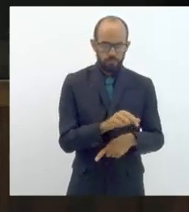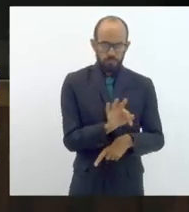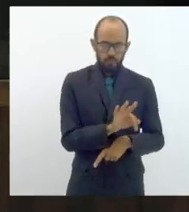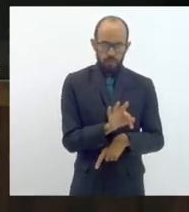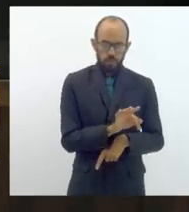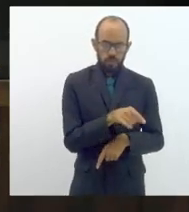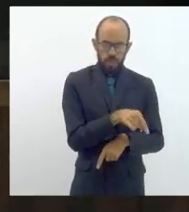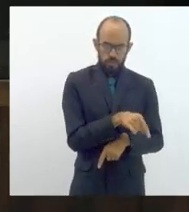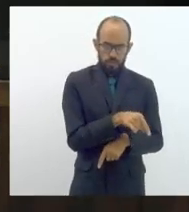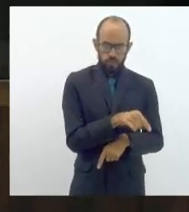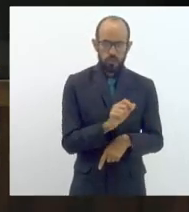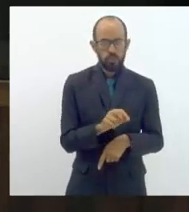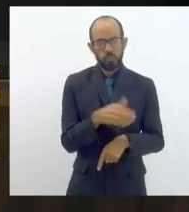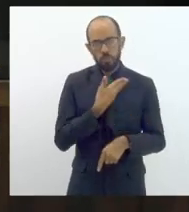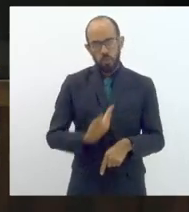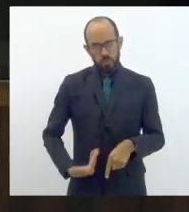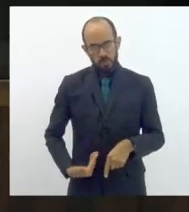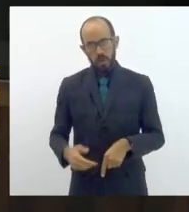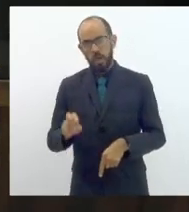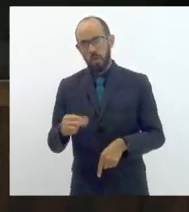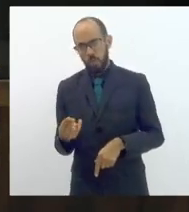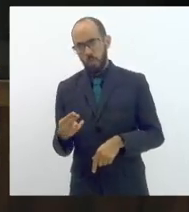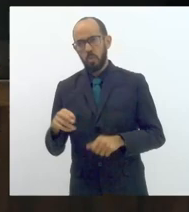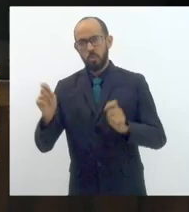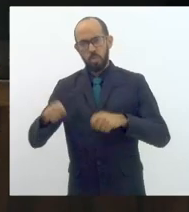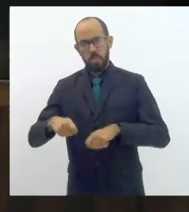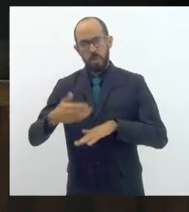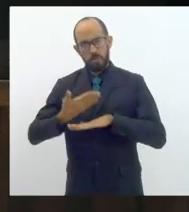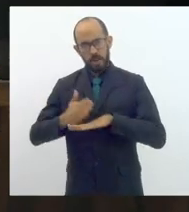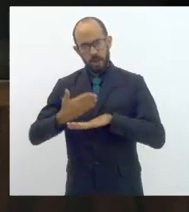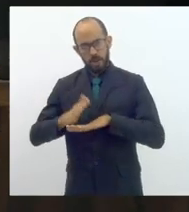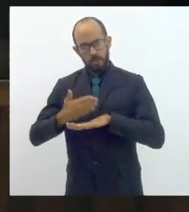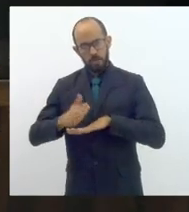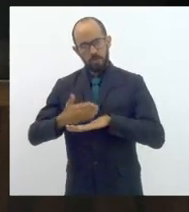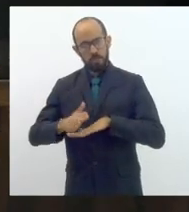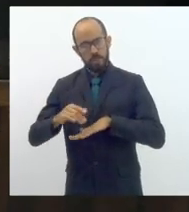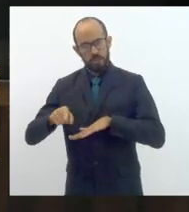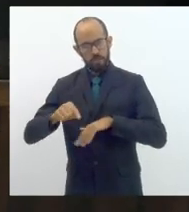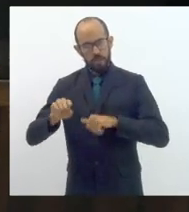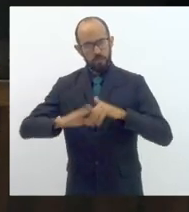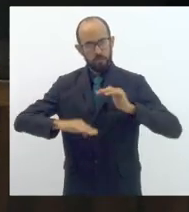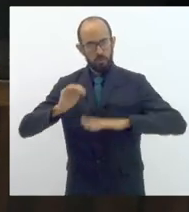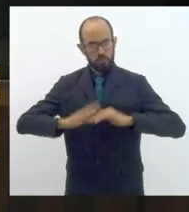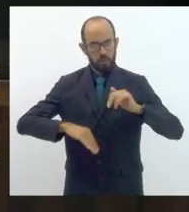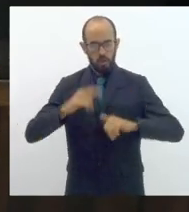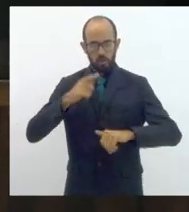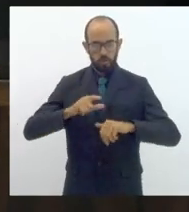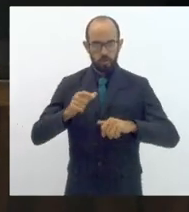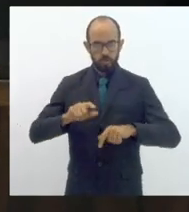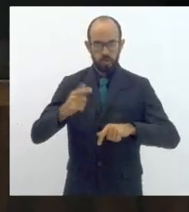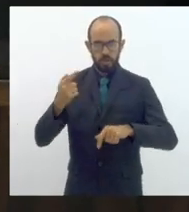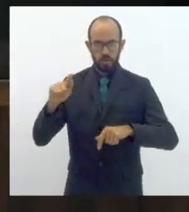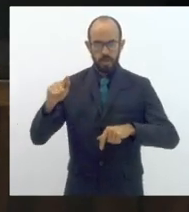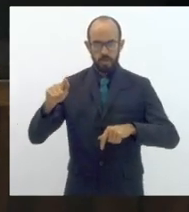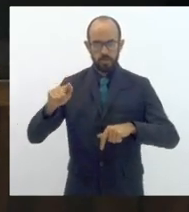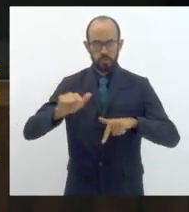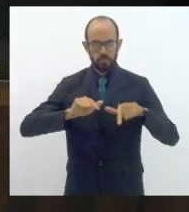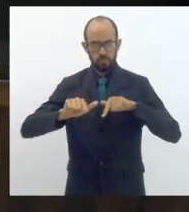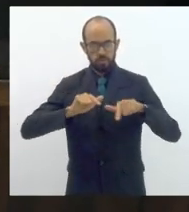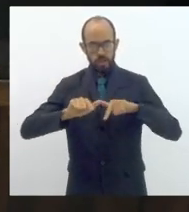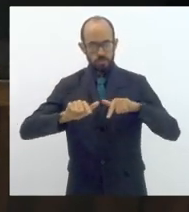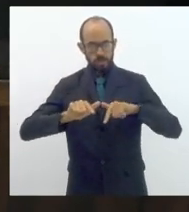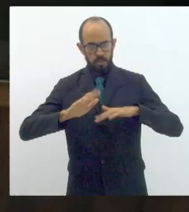numa universidade pública? Será que é possível uma capacitação profissional que já me coloque em um emprego com algum nível